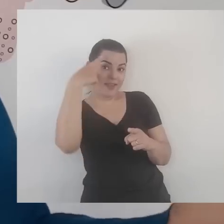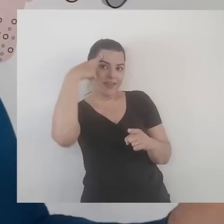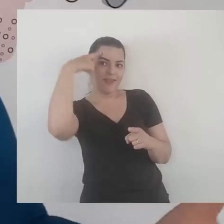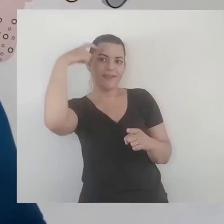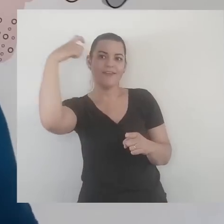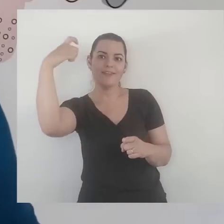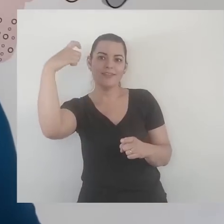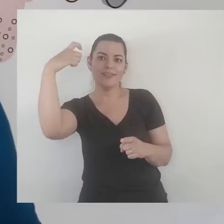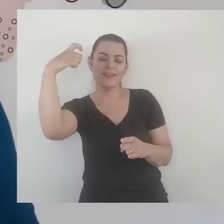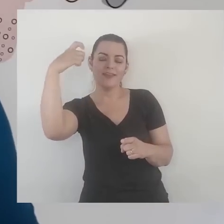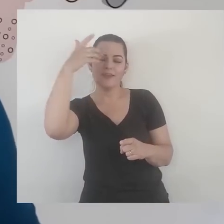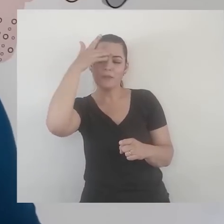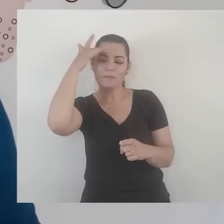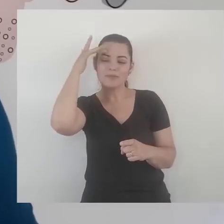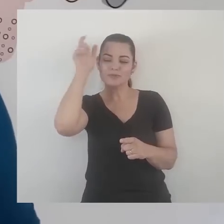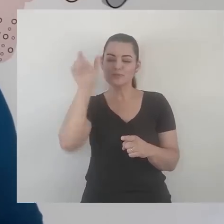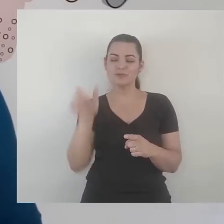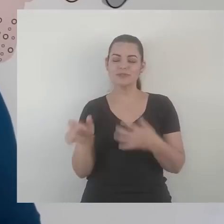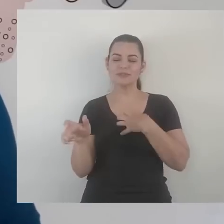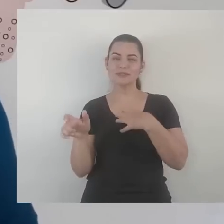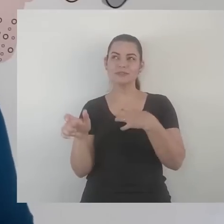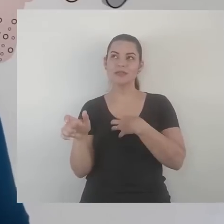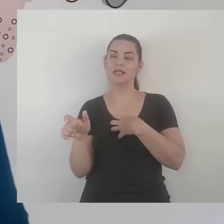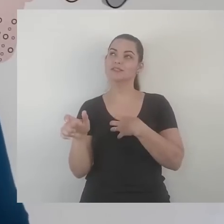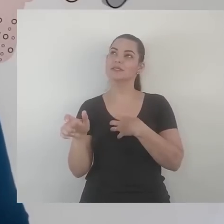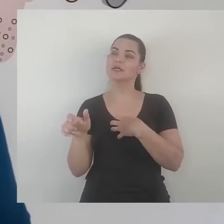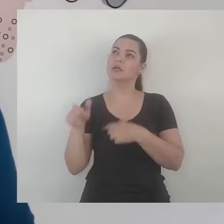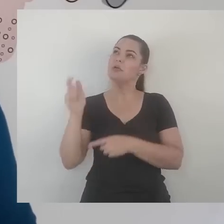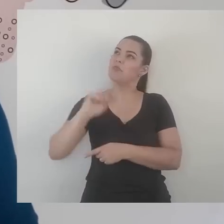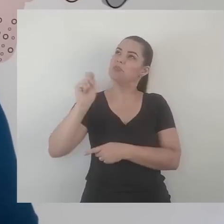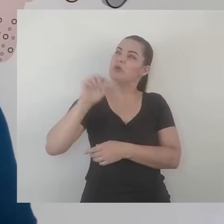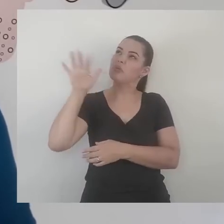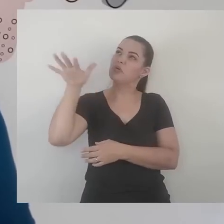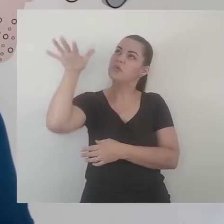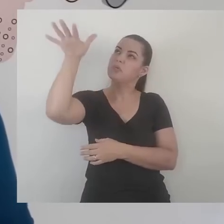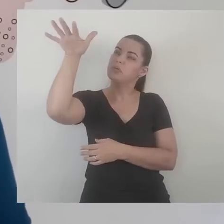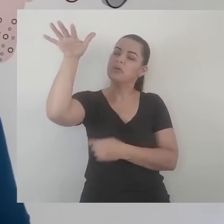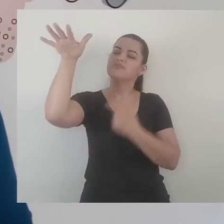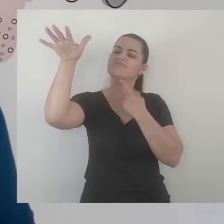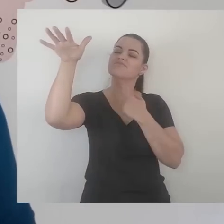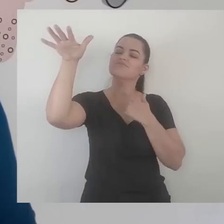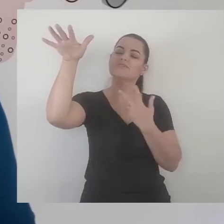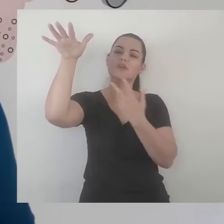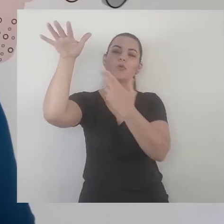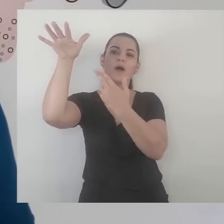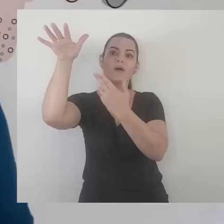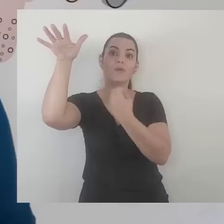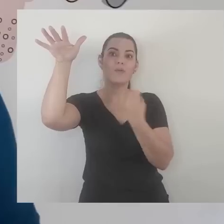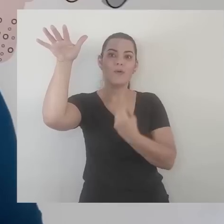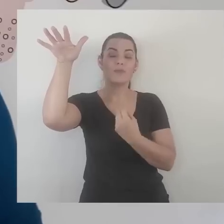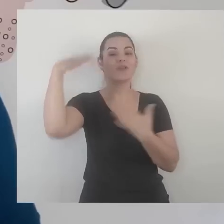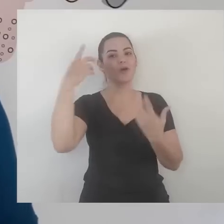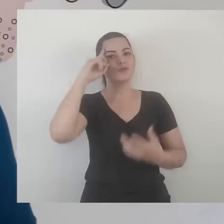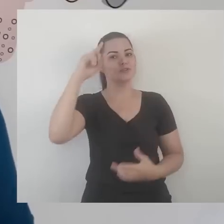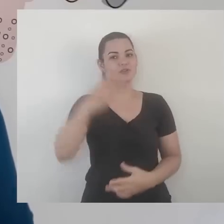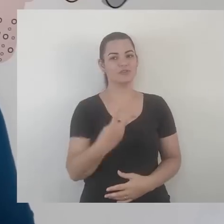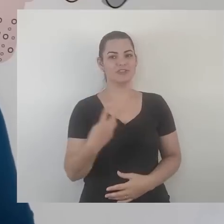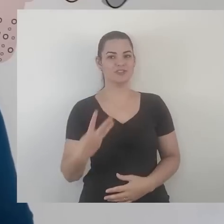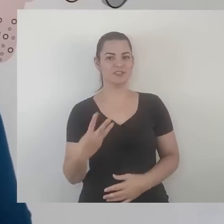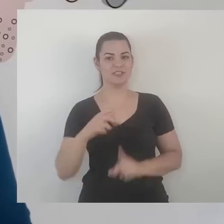de voar como pipas. E foi no dia 23 de outubro de